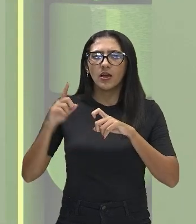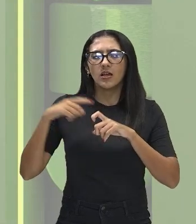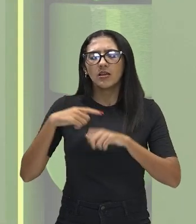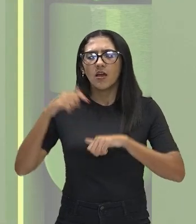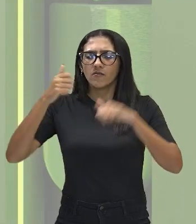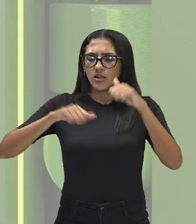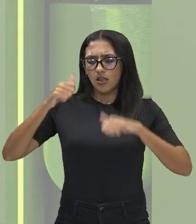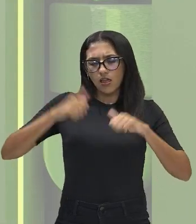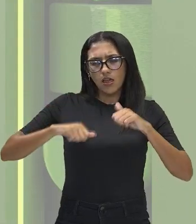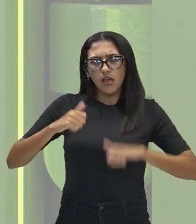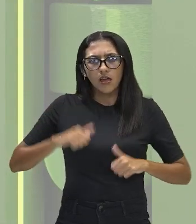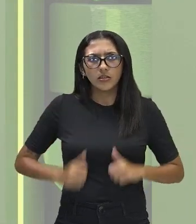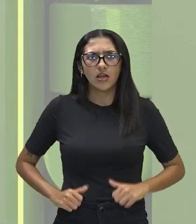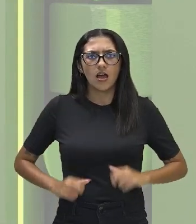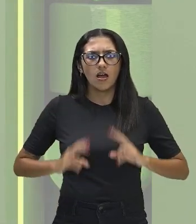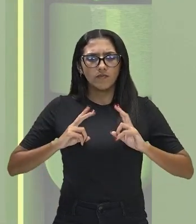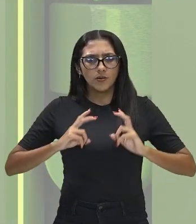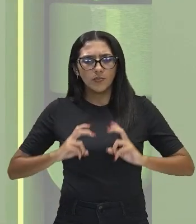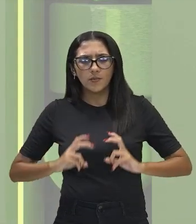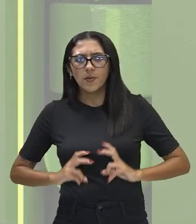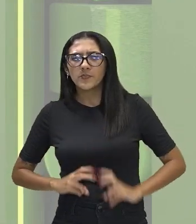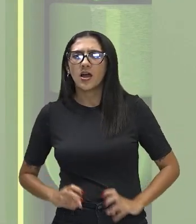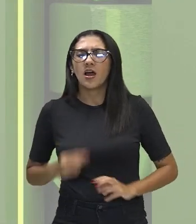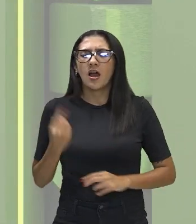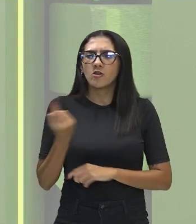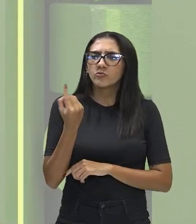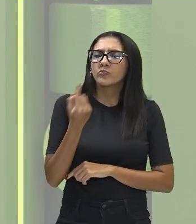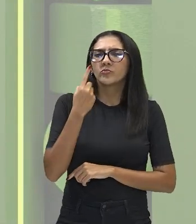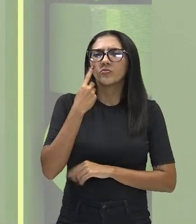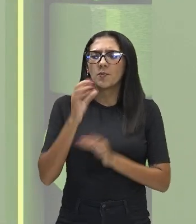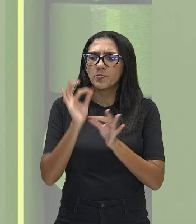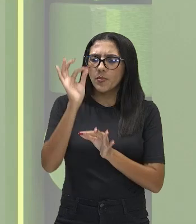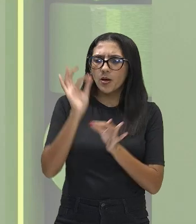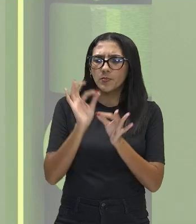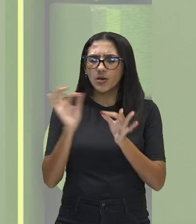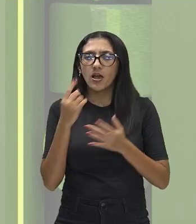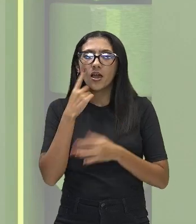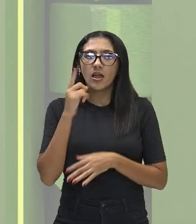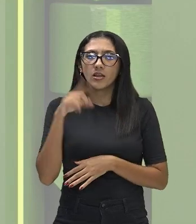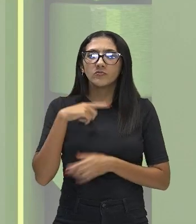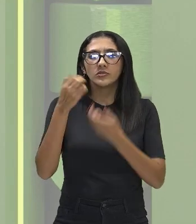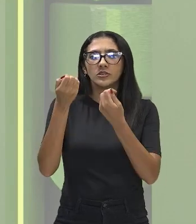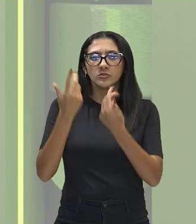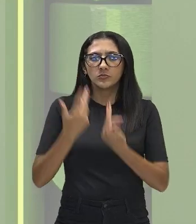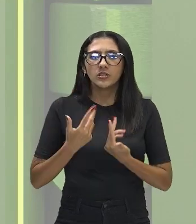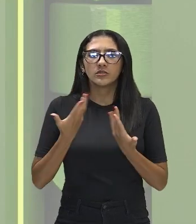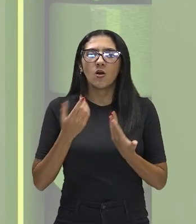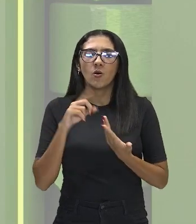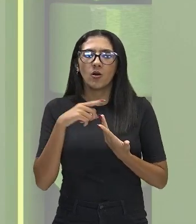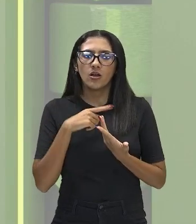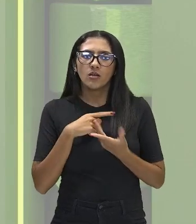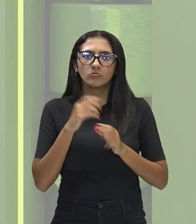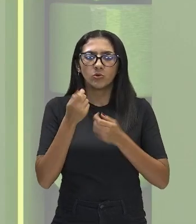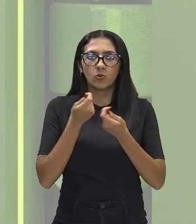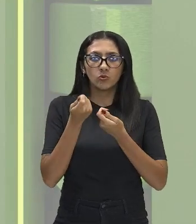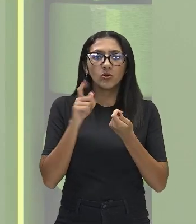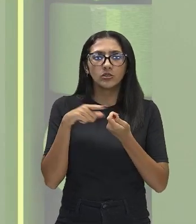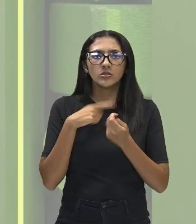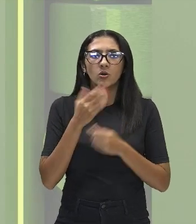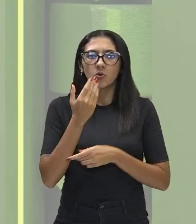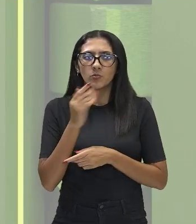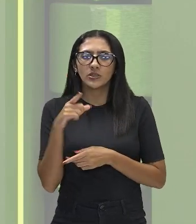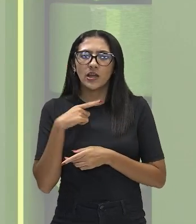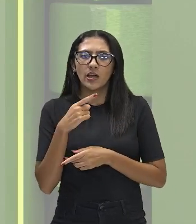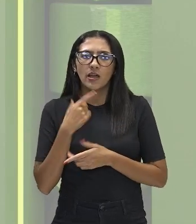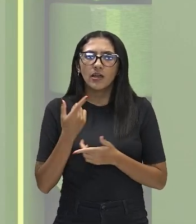lhe avaliar, ver seu peso, ver sua altura, e aí ele vai dizer, olha, a nossa dieta vai passar a